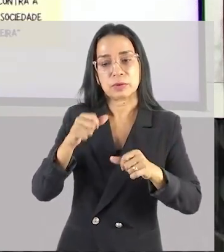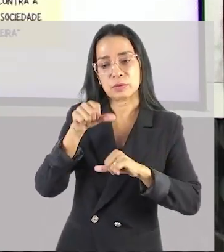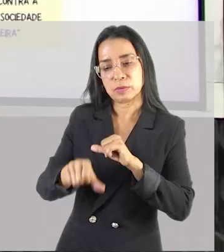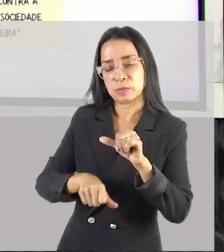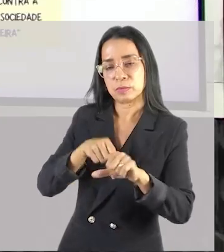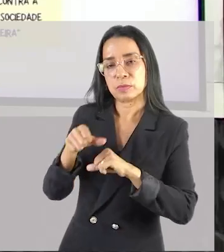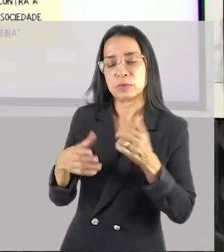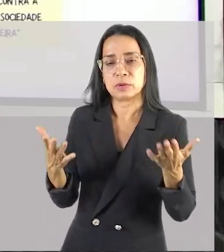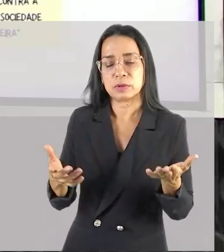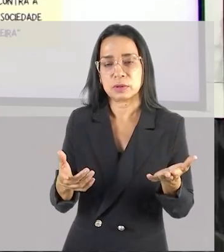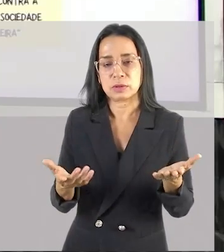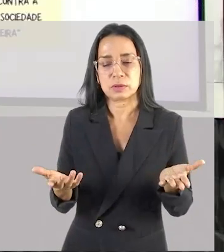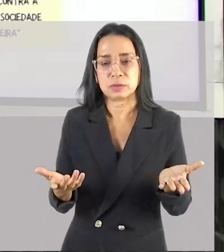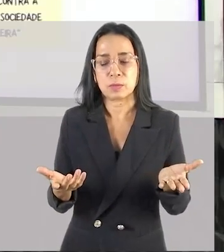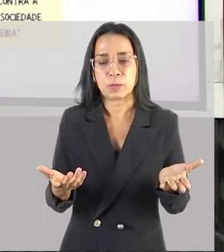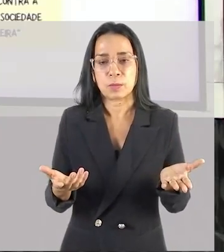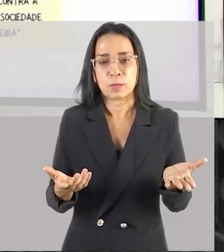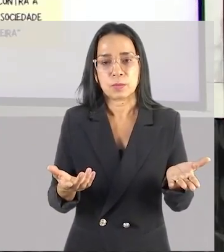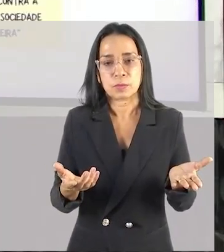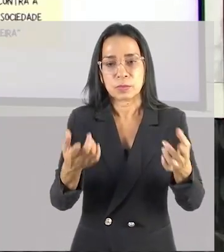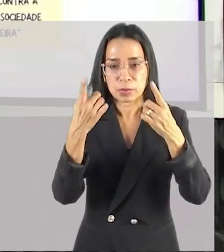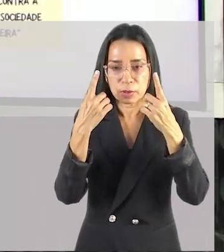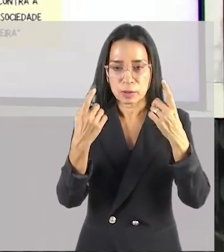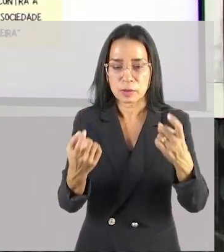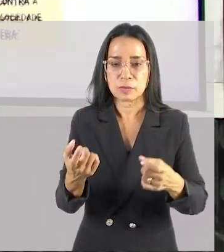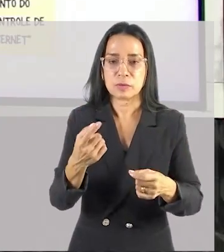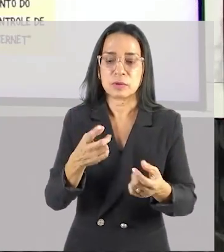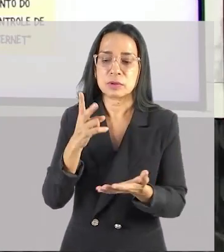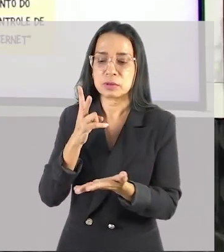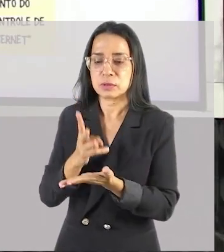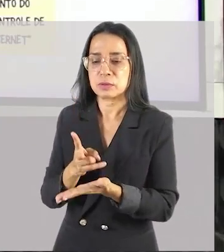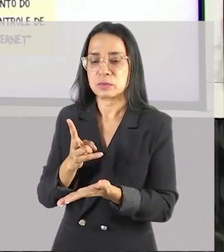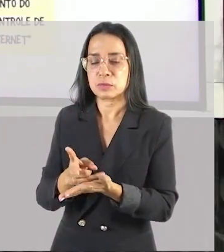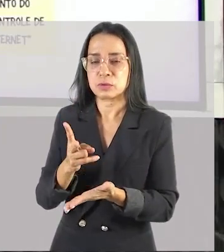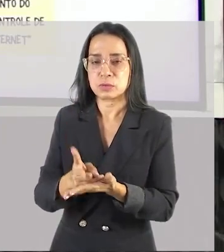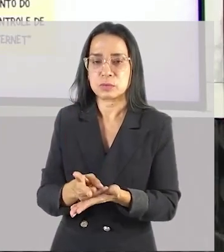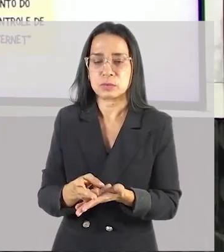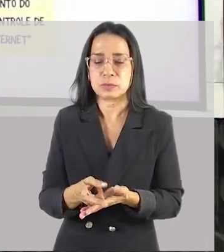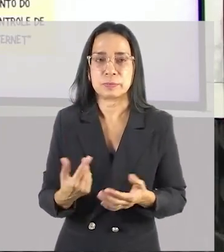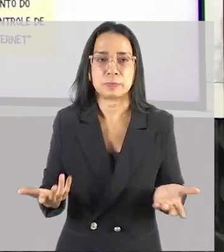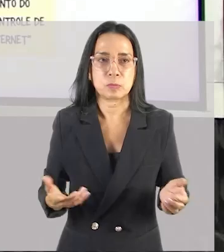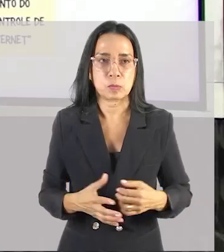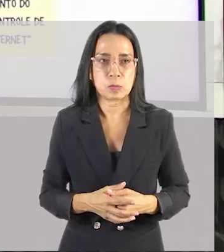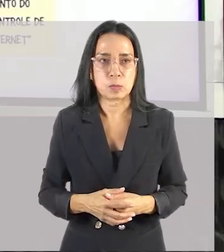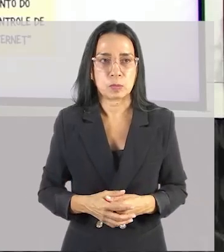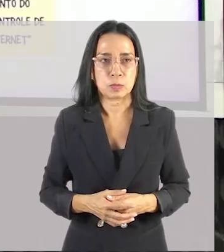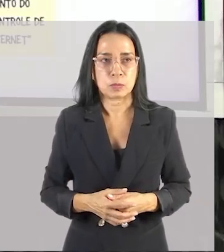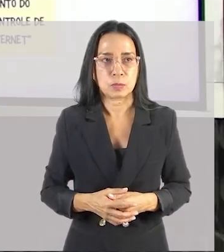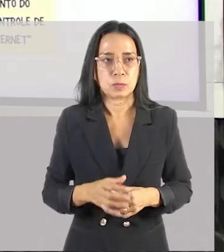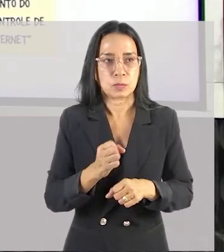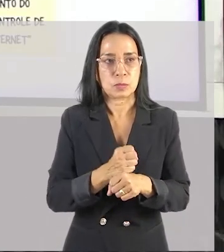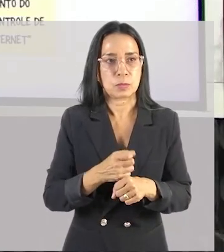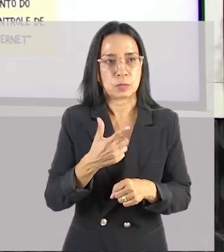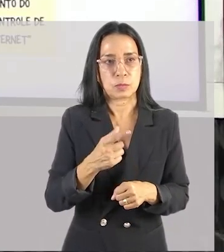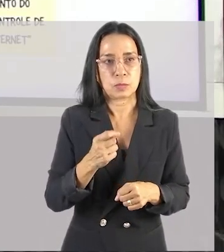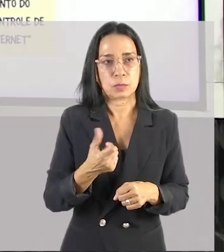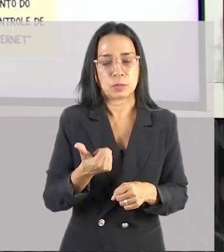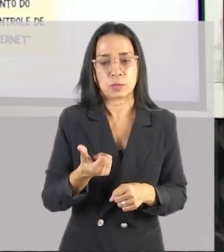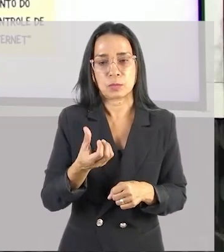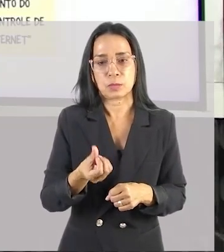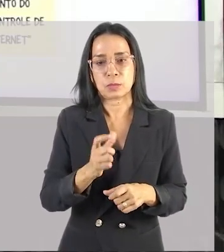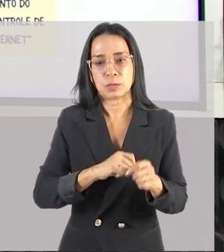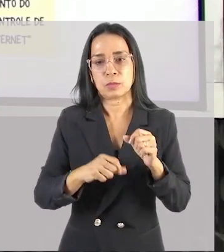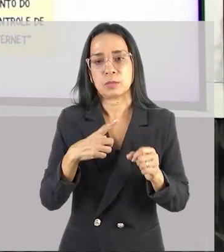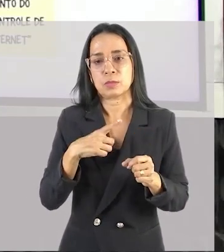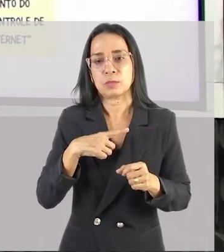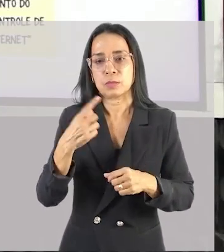principalmente que, embora a existência da lei, essa violência é uma violência persistente, perdão. Em 2016, nós